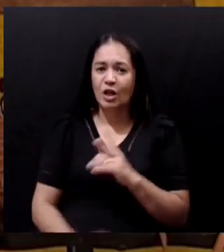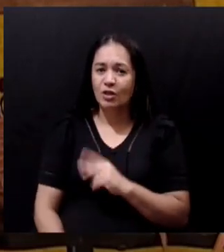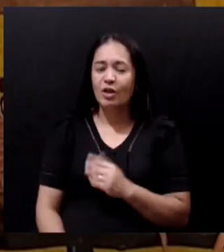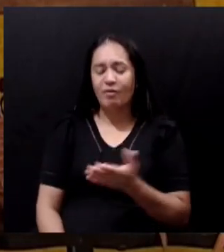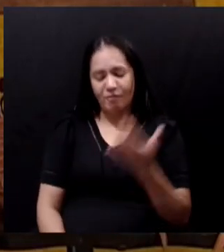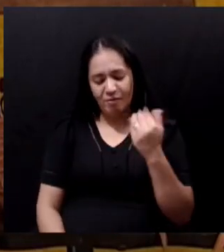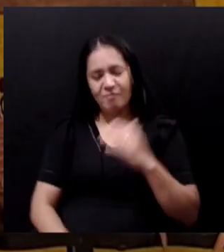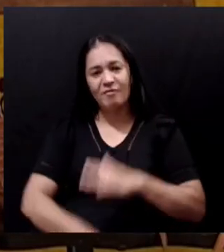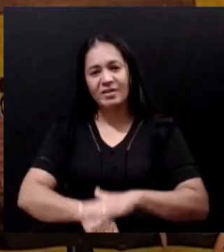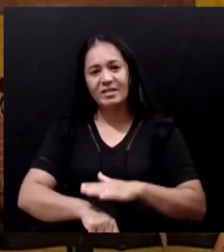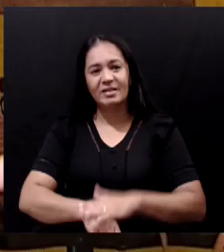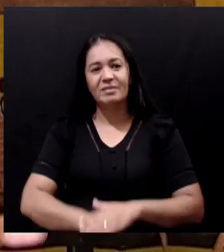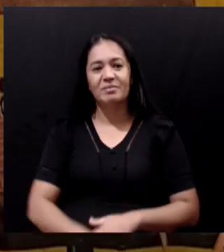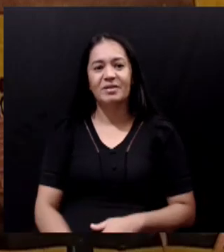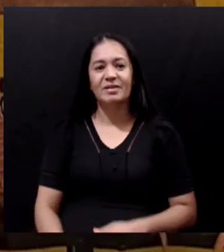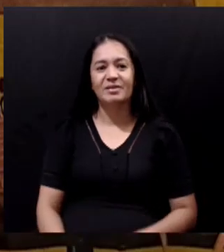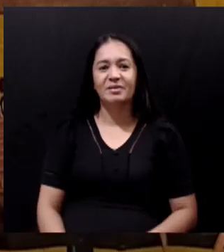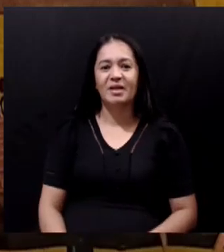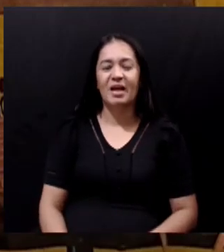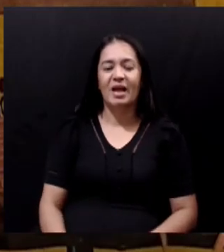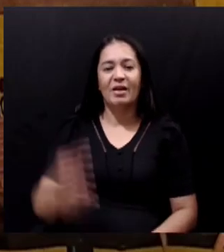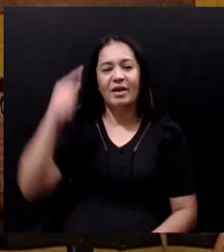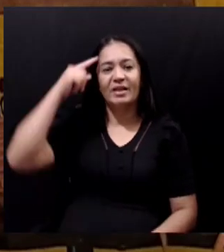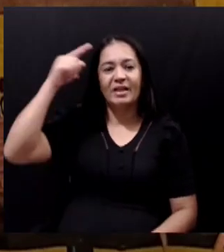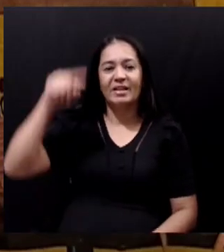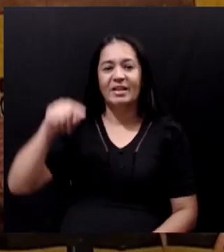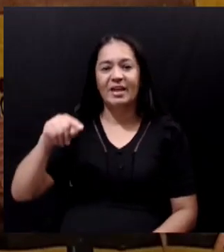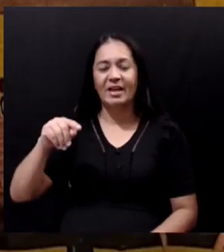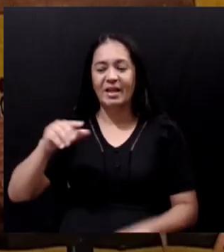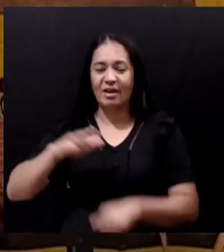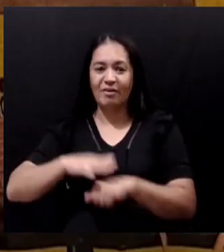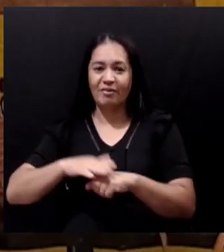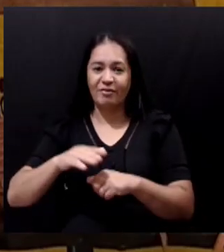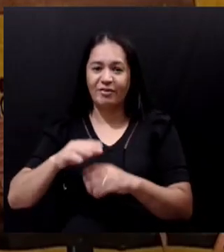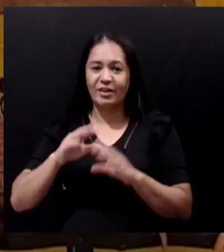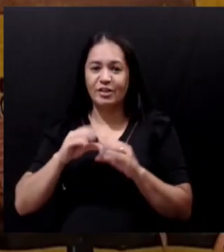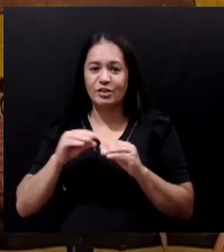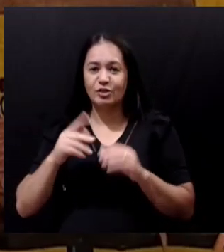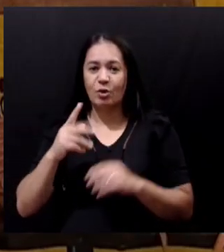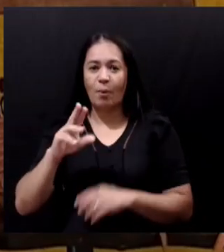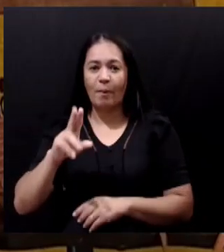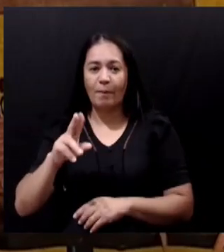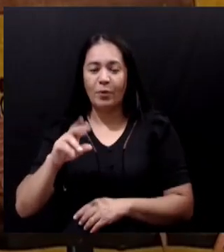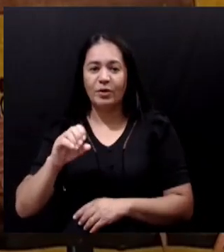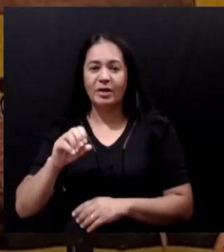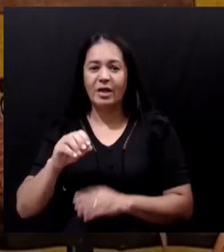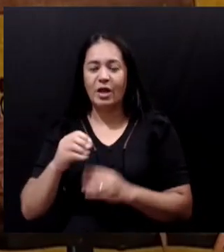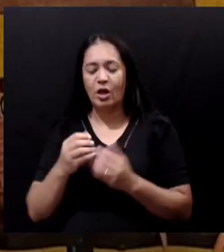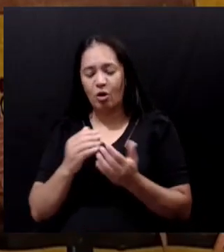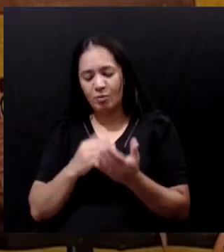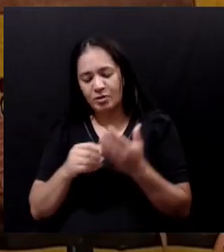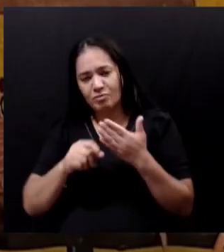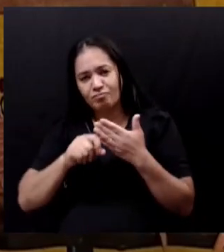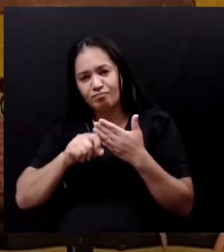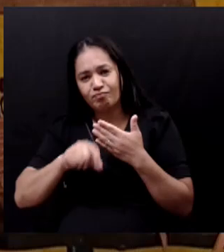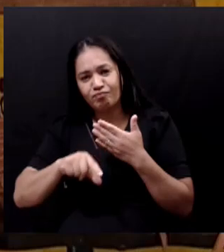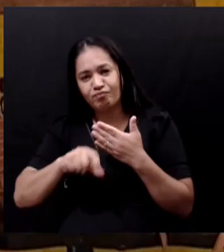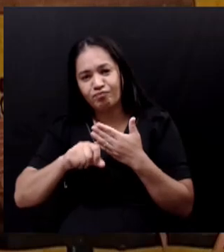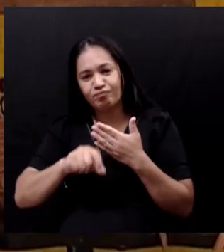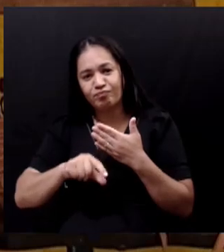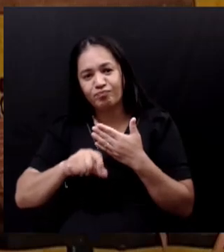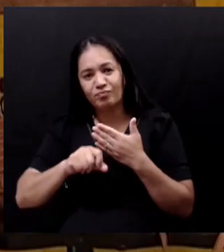foi onde apareceu a ideia. Eu digo, ela fez o purê, aí na hora de fechar começou a furar, a batata palha começou a furar a